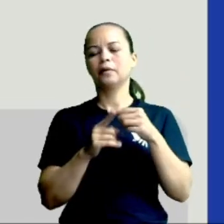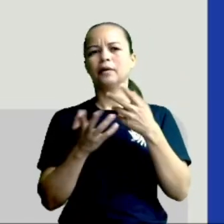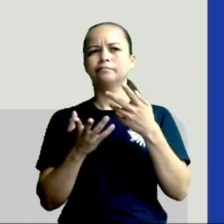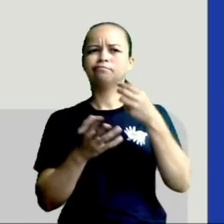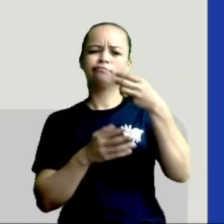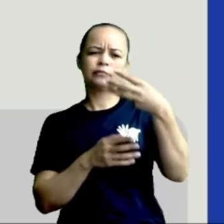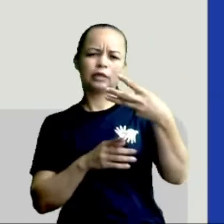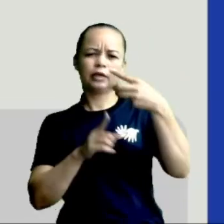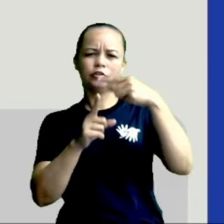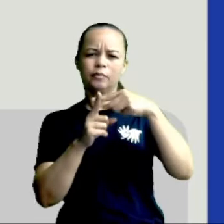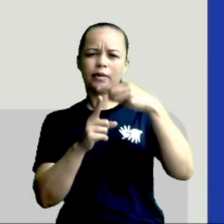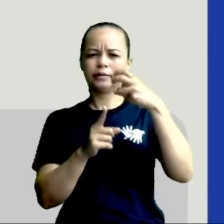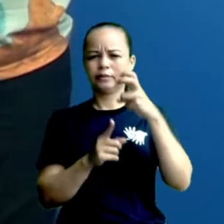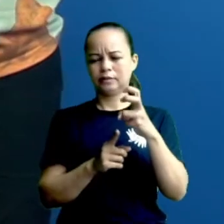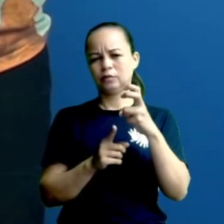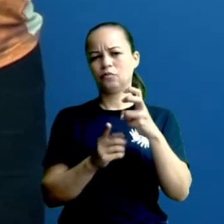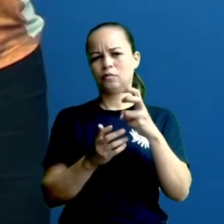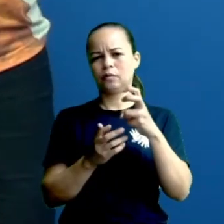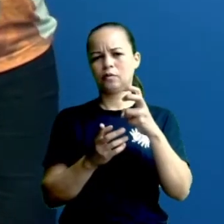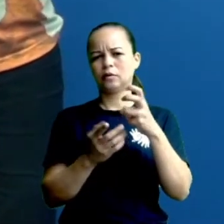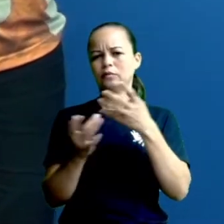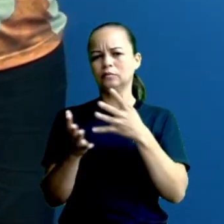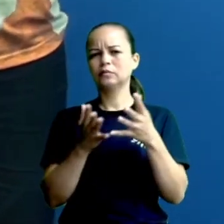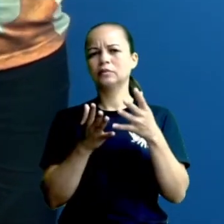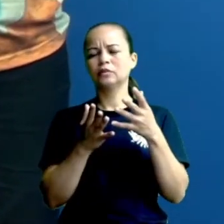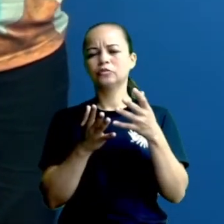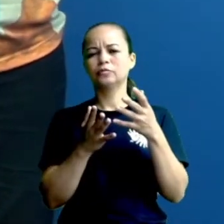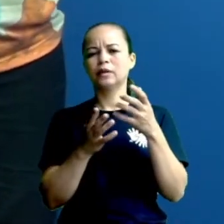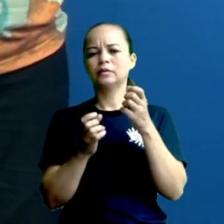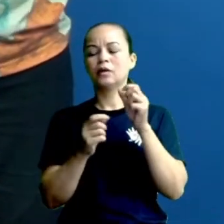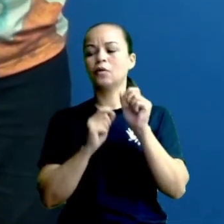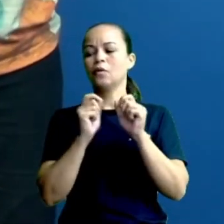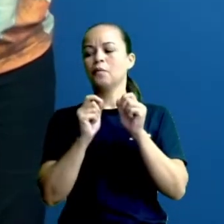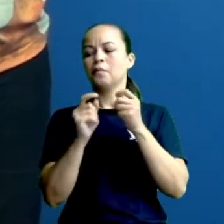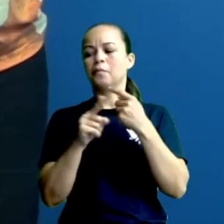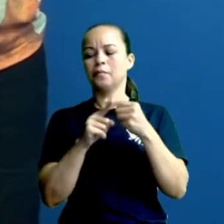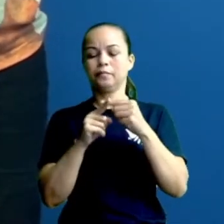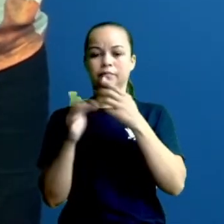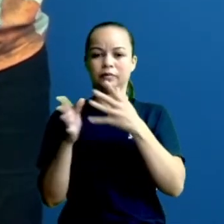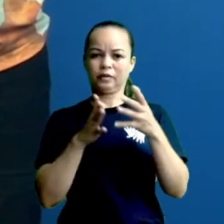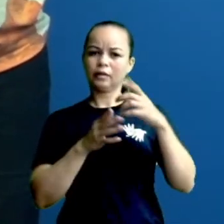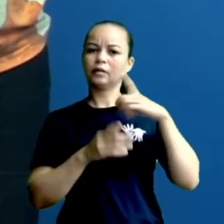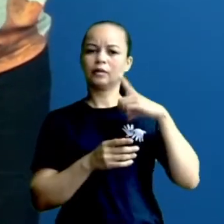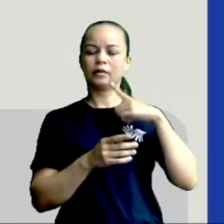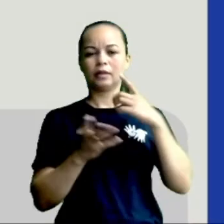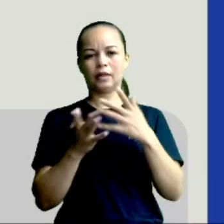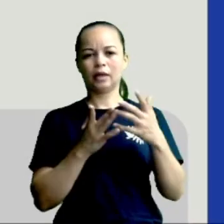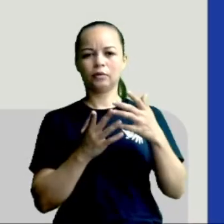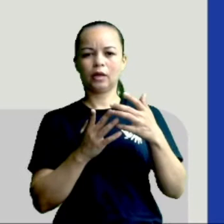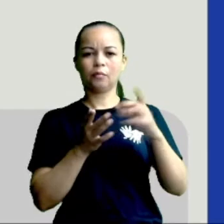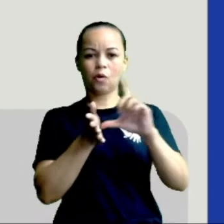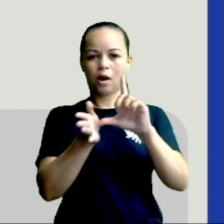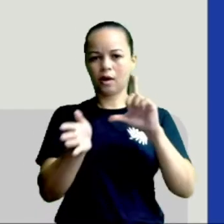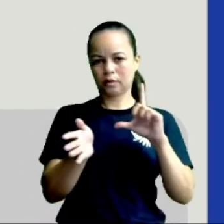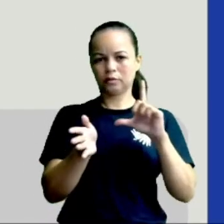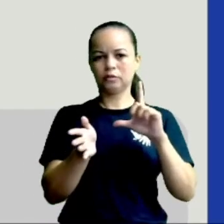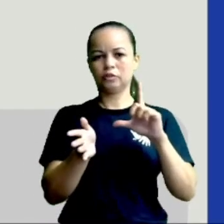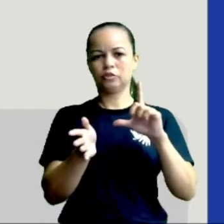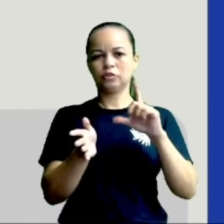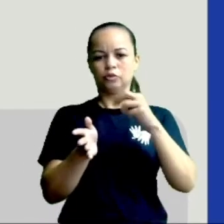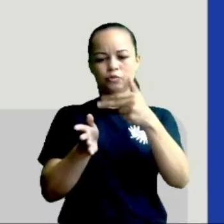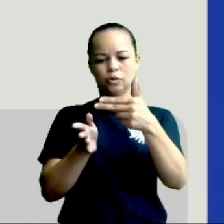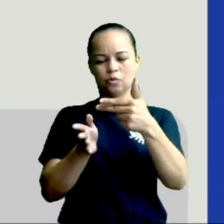eu chamo de expressões que eu tô usando dois termos aí né o ter e antes da Igualdade tenho que vem depois da igualdade